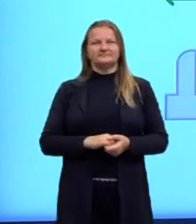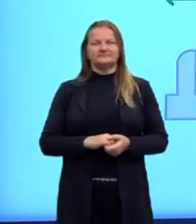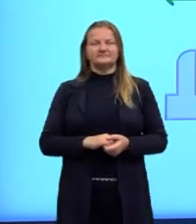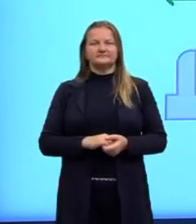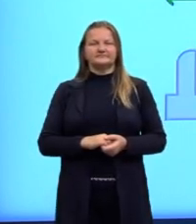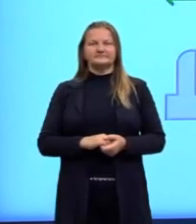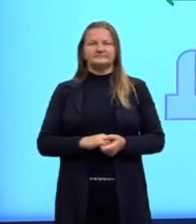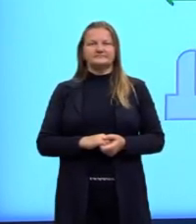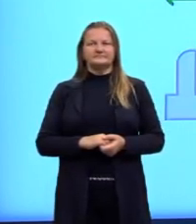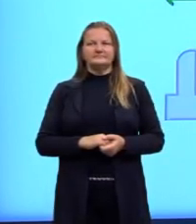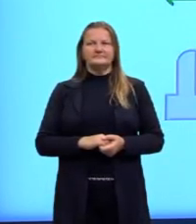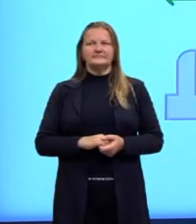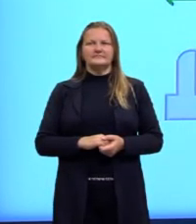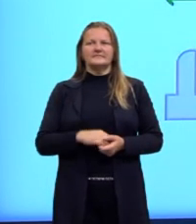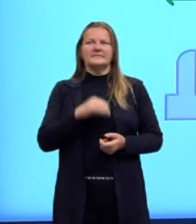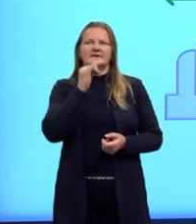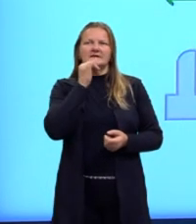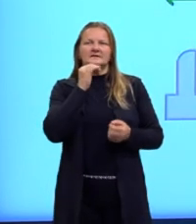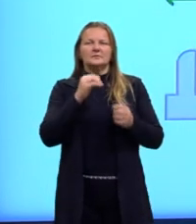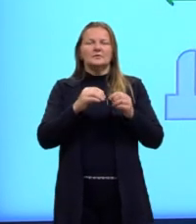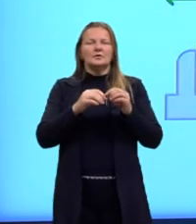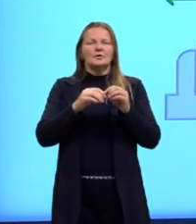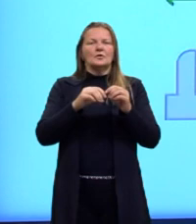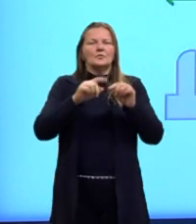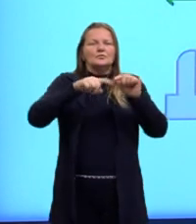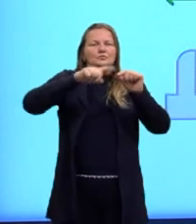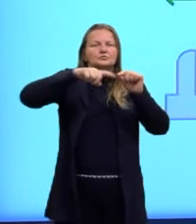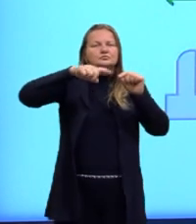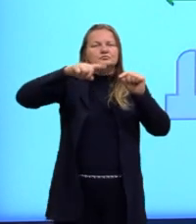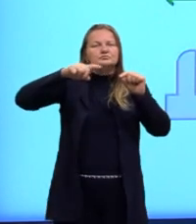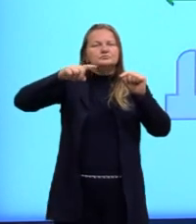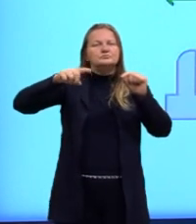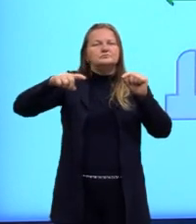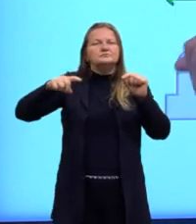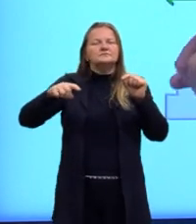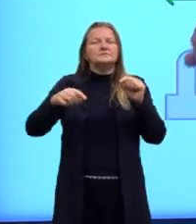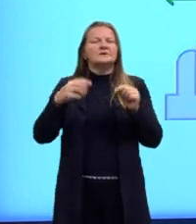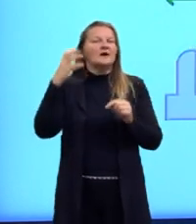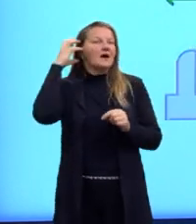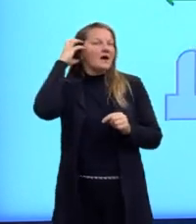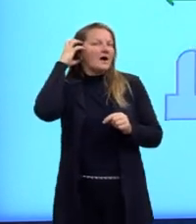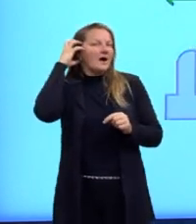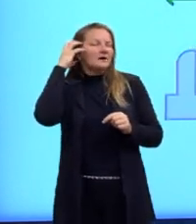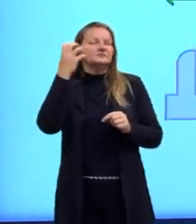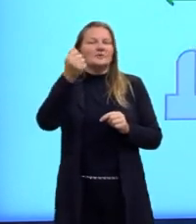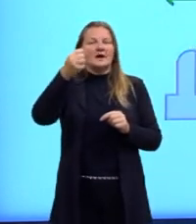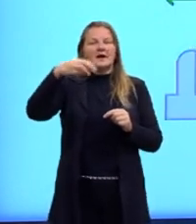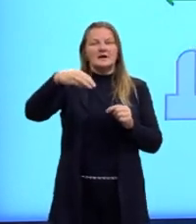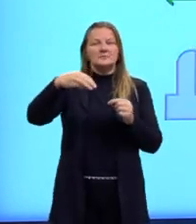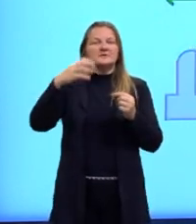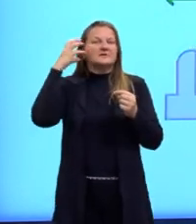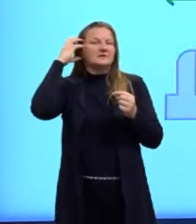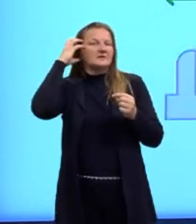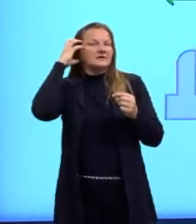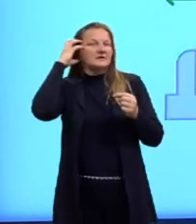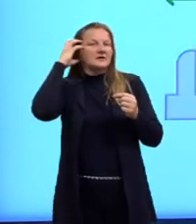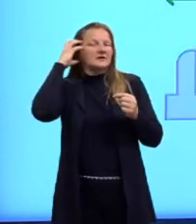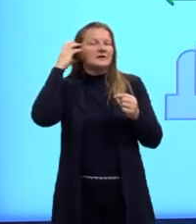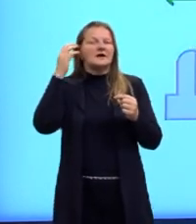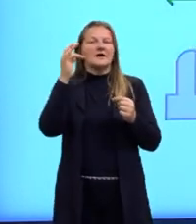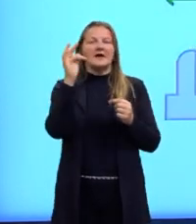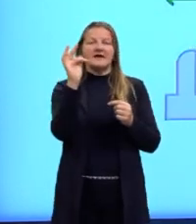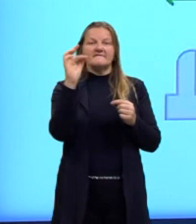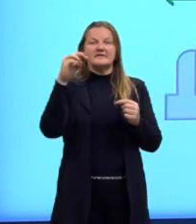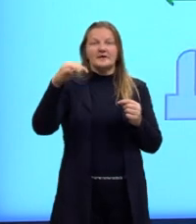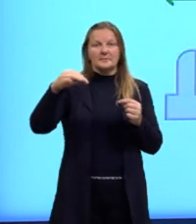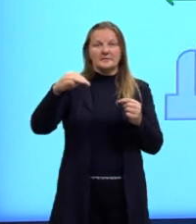ali a questão das frequências, né, relacionadas à rádio AM, também tem a rádio FM, que também, né, é uma